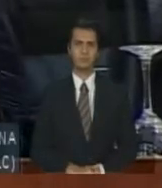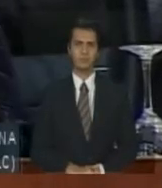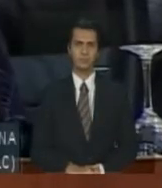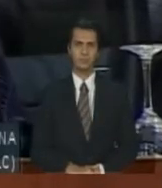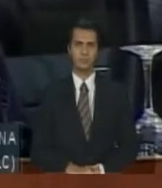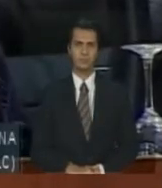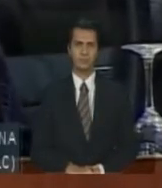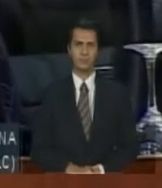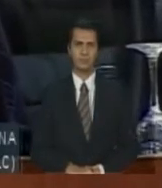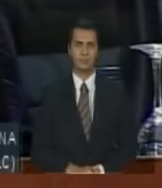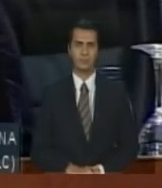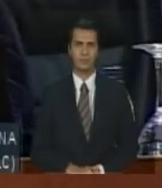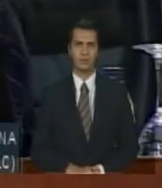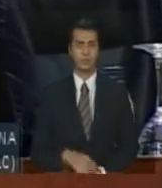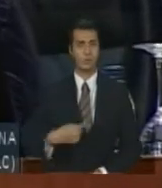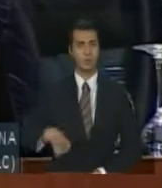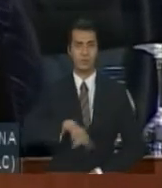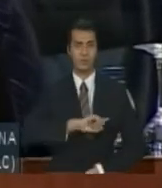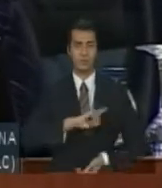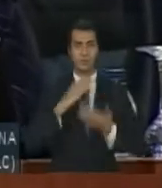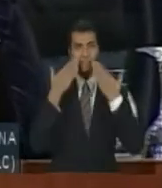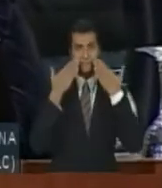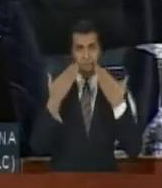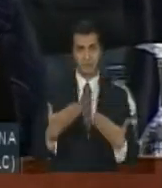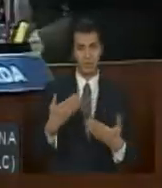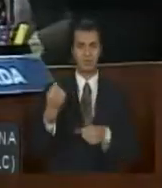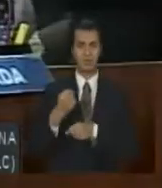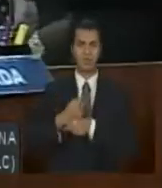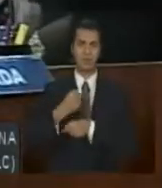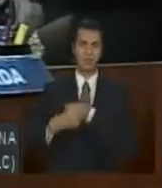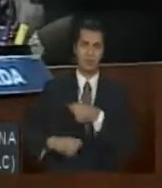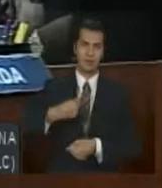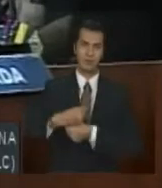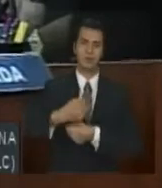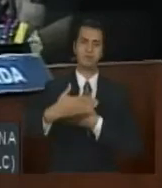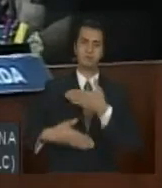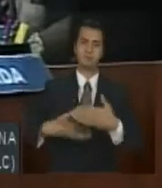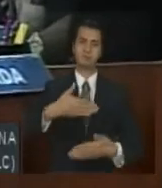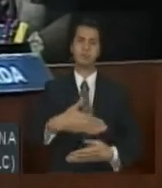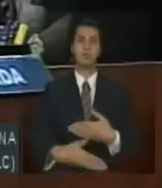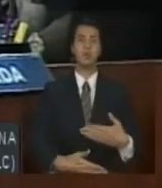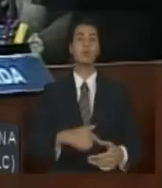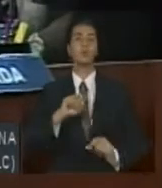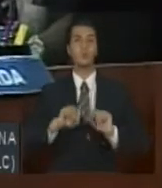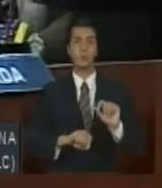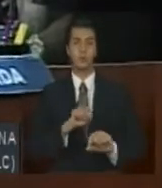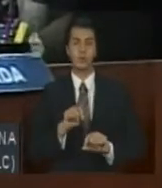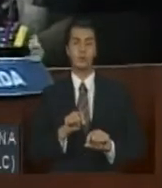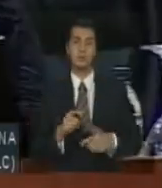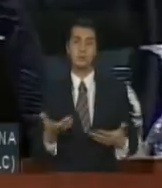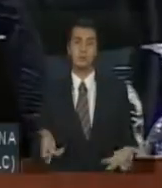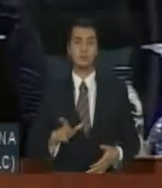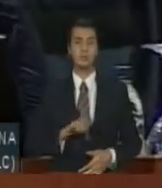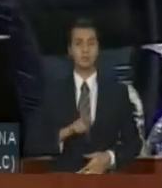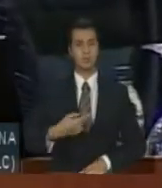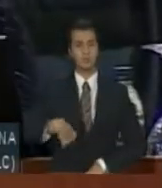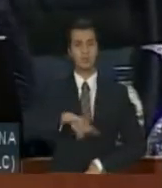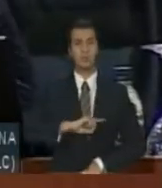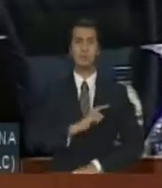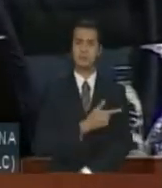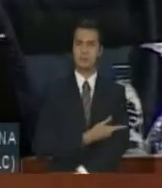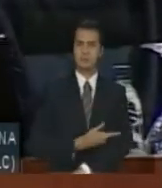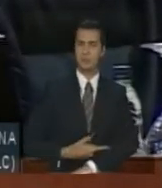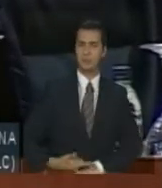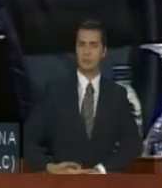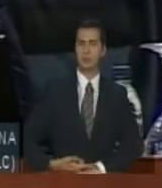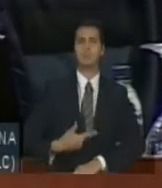E o que nós temos visto nos últimos anos é que, de uma forma ou de outra, respeitando